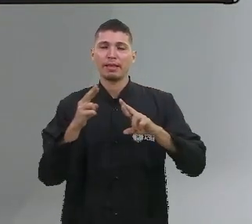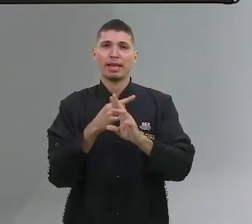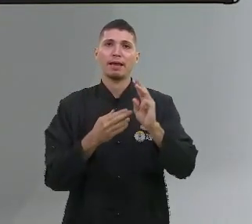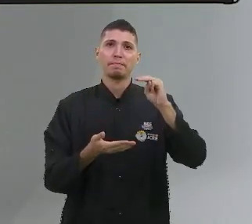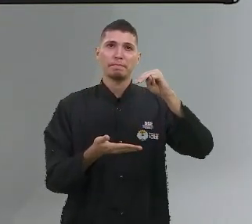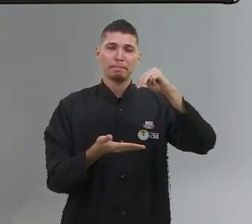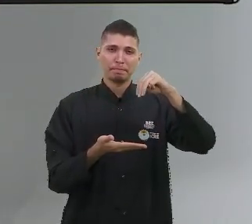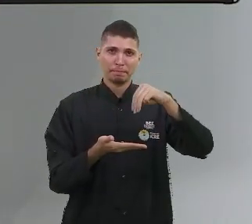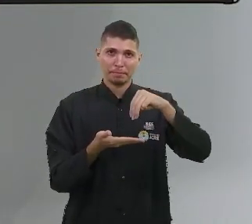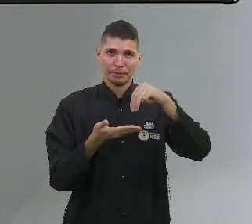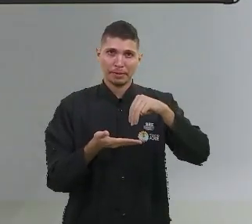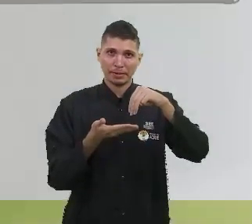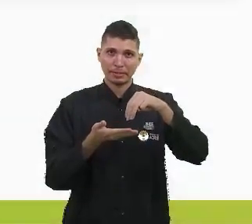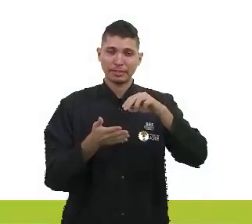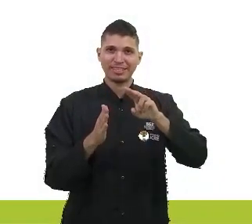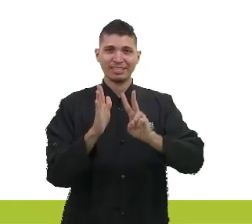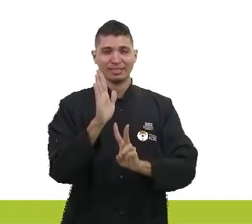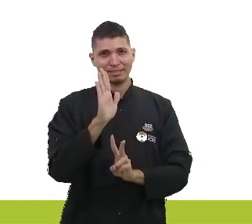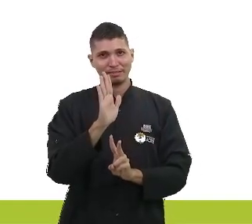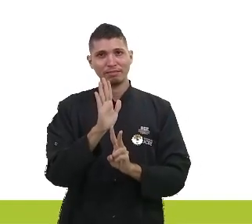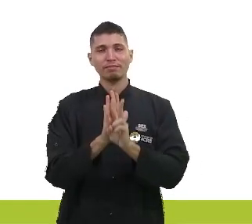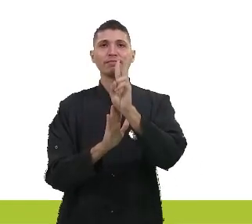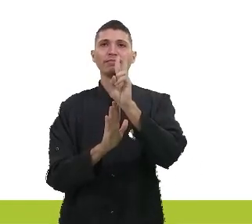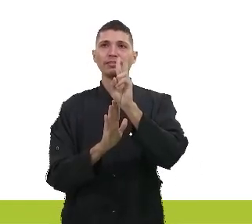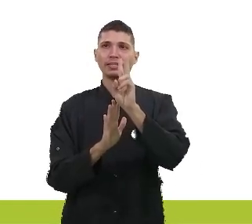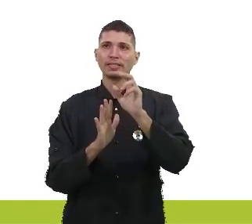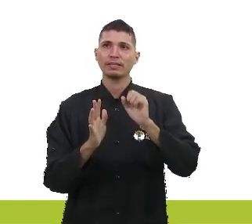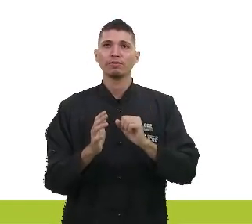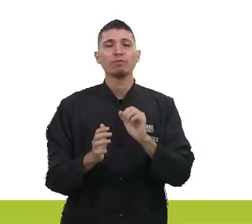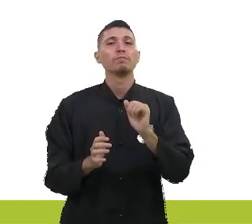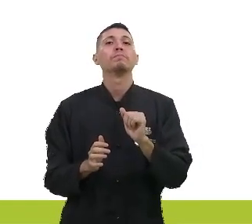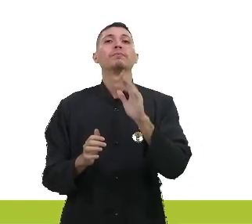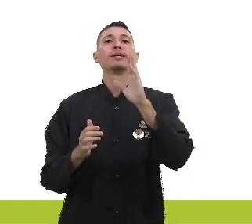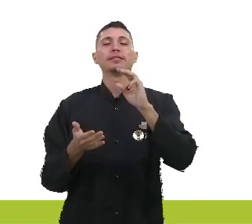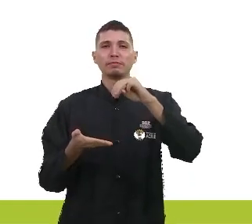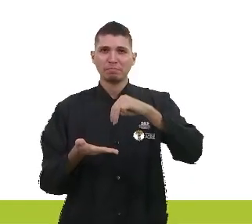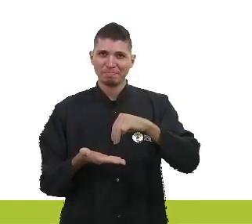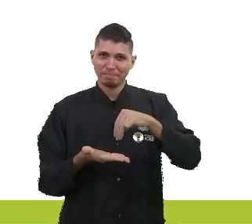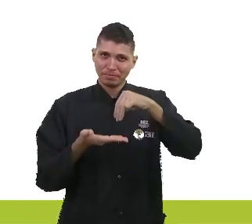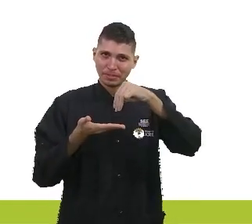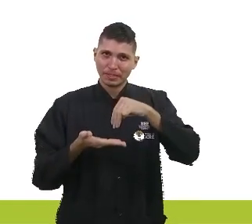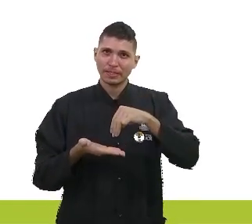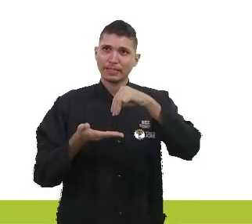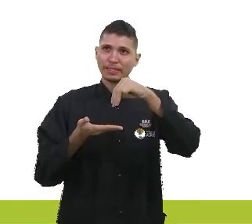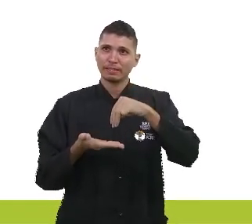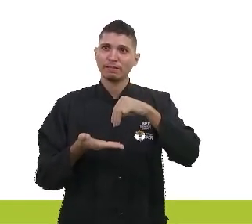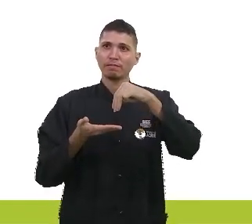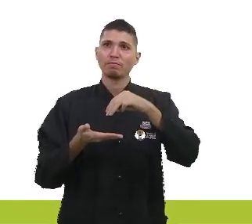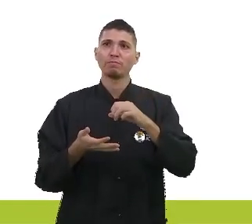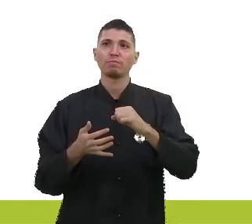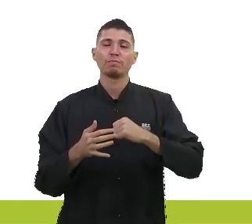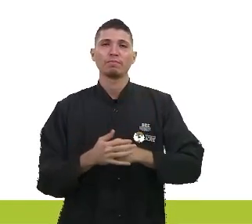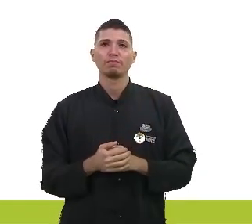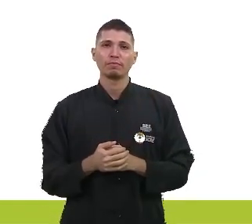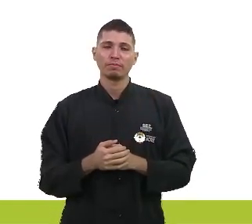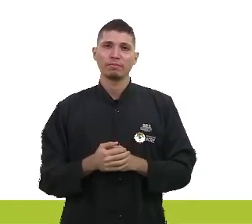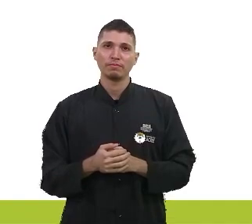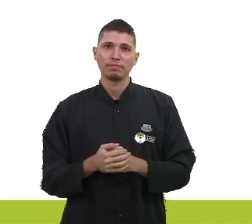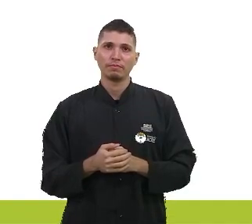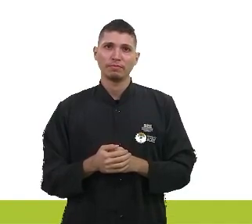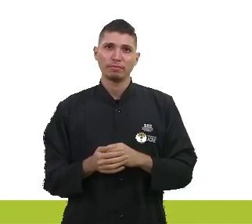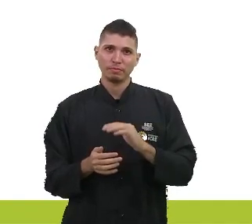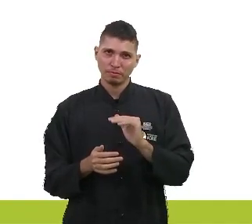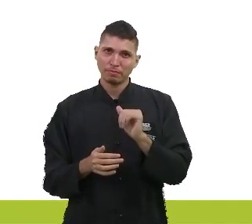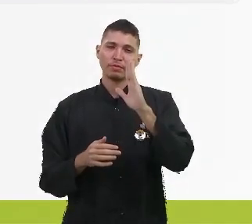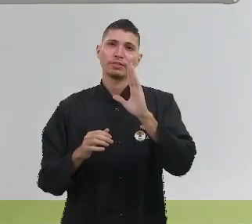Ou seja, quanto maior for a massa, maior vai ser a força aplicada, ok? Então,